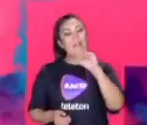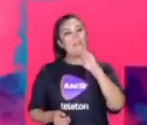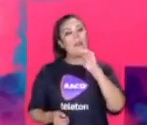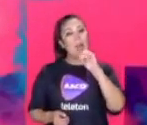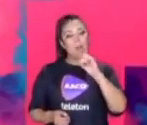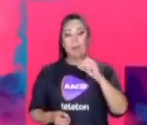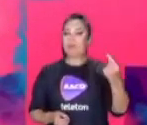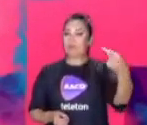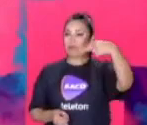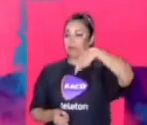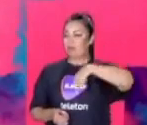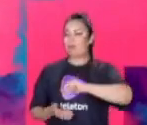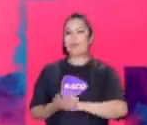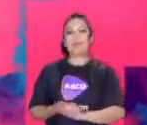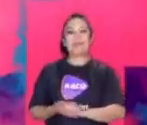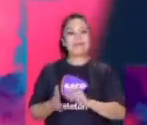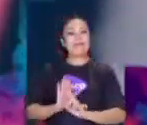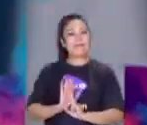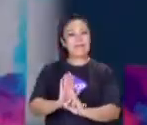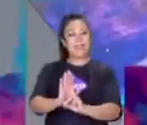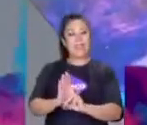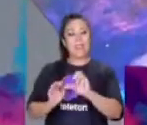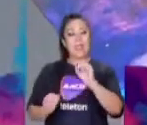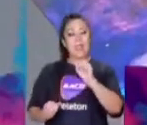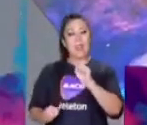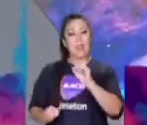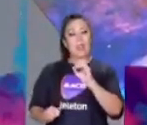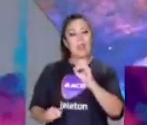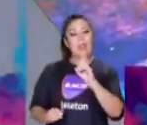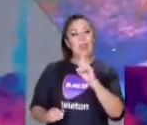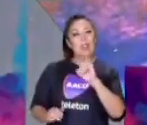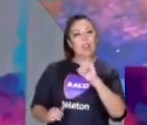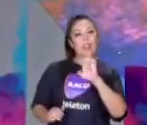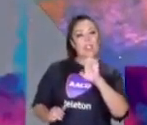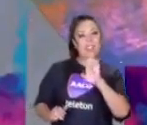Araújo representando Sodier. Vem cá, Fábio.